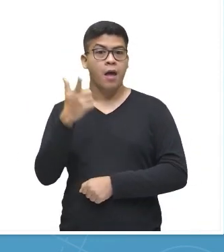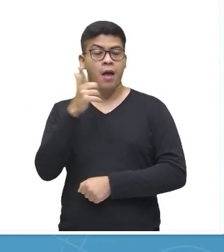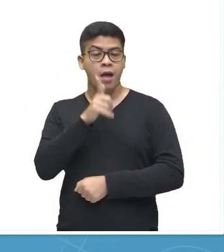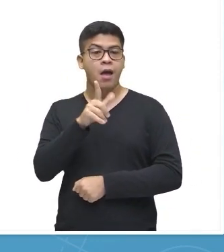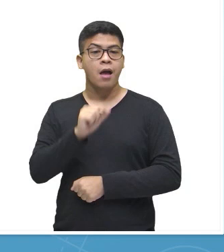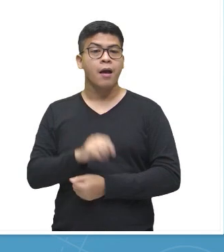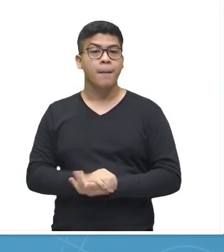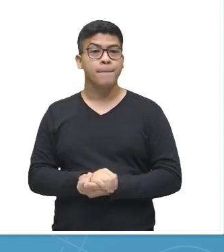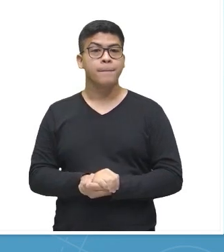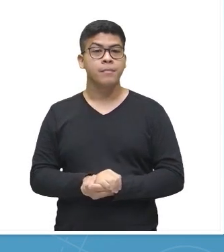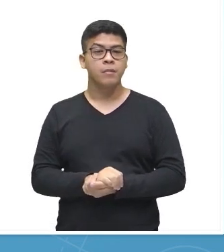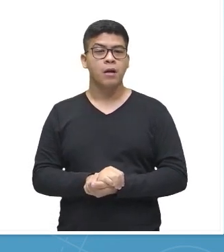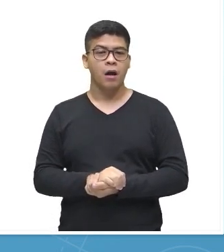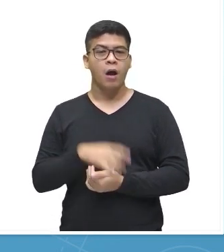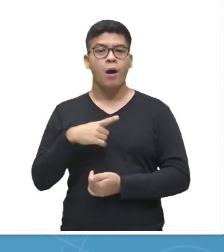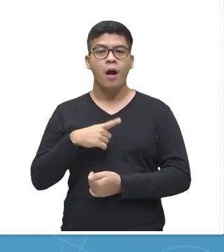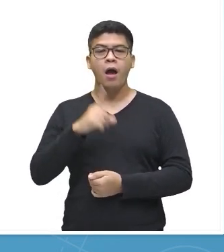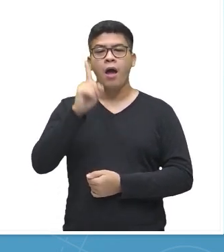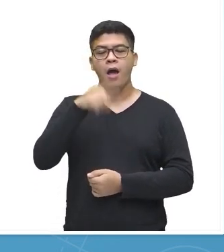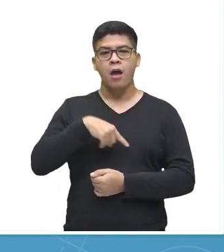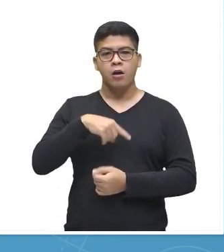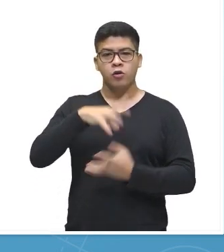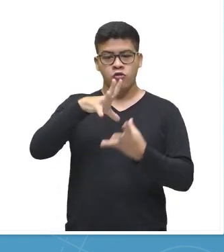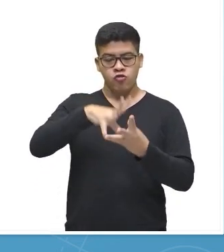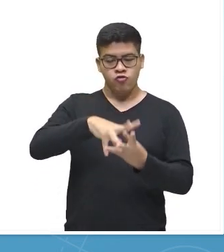à dimensão